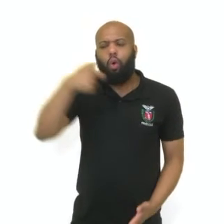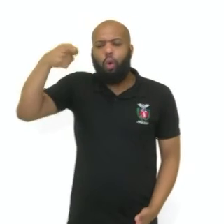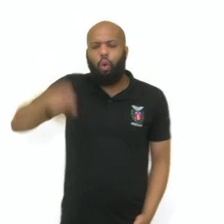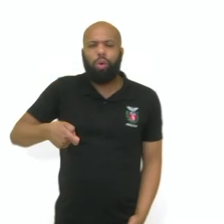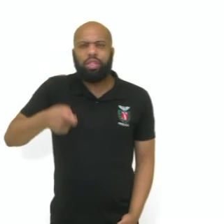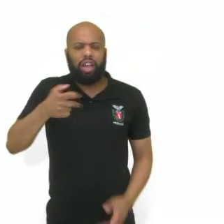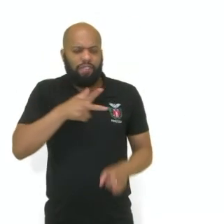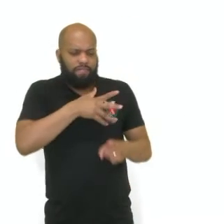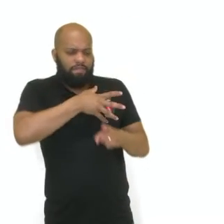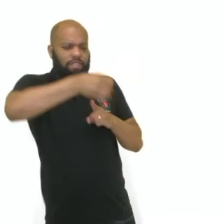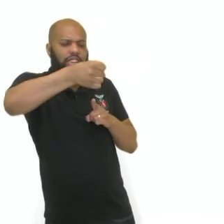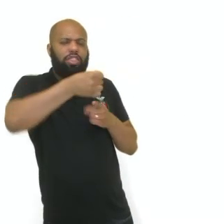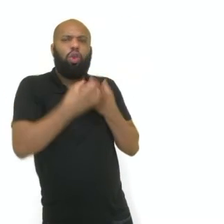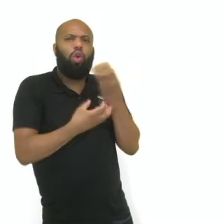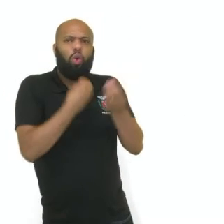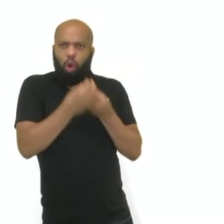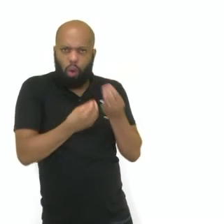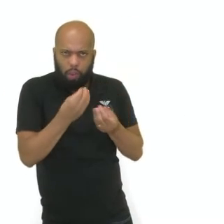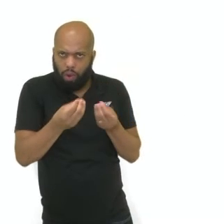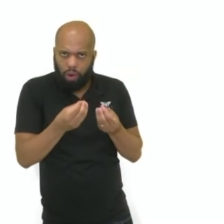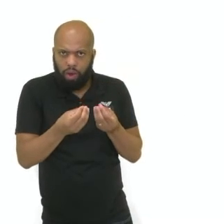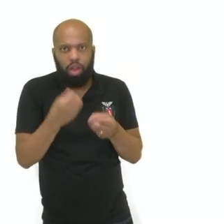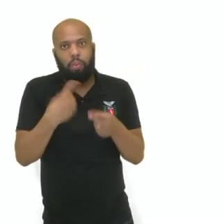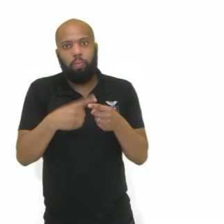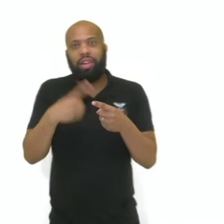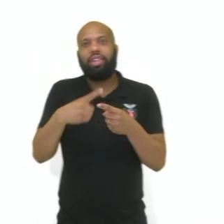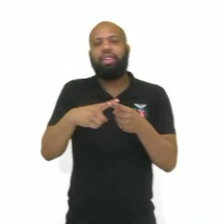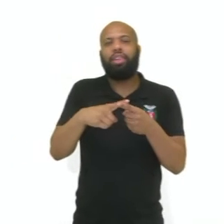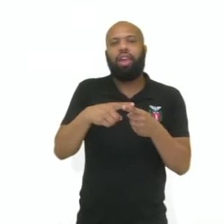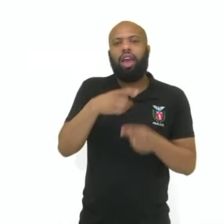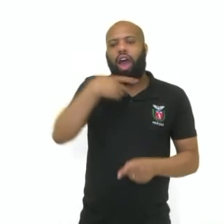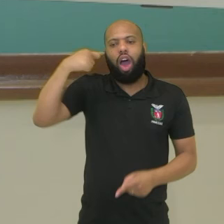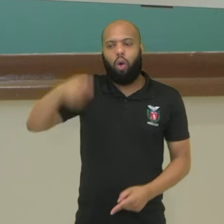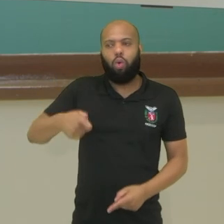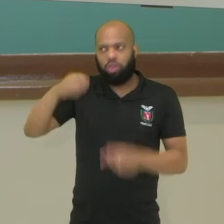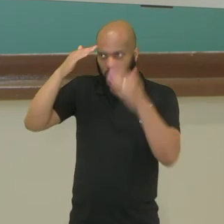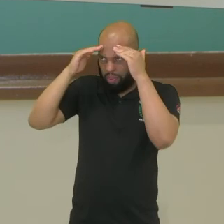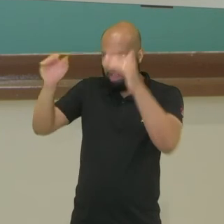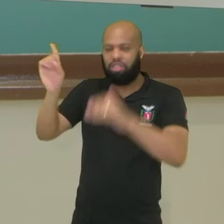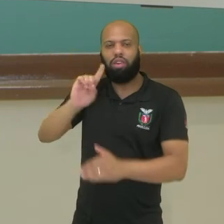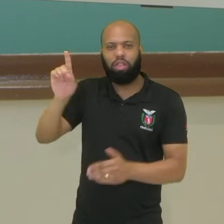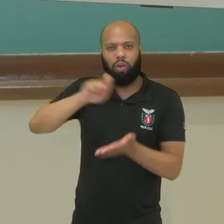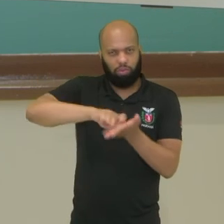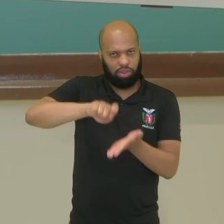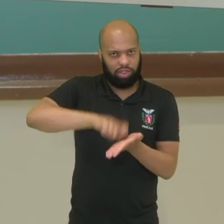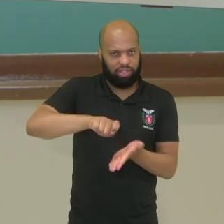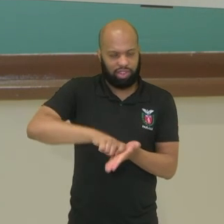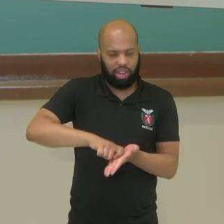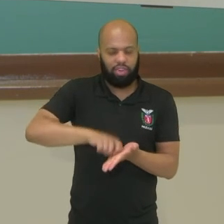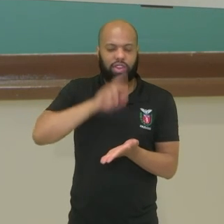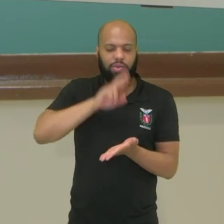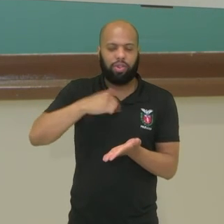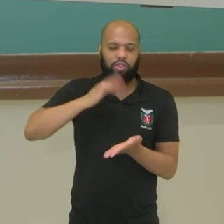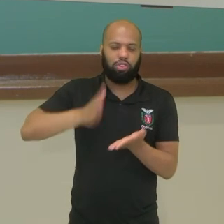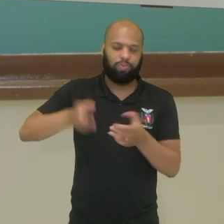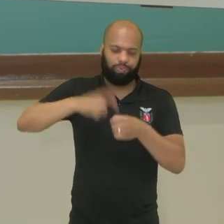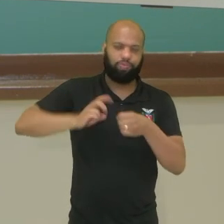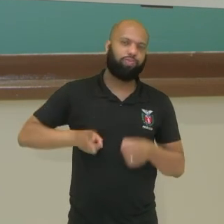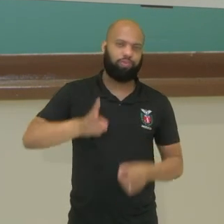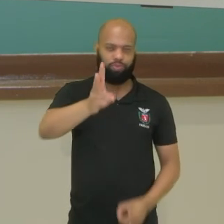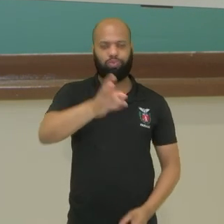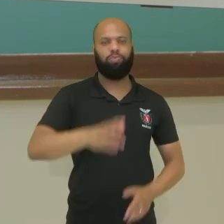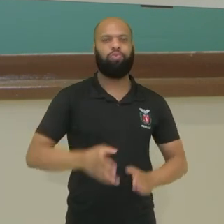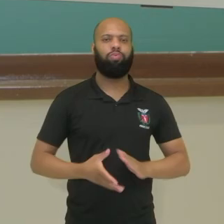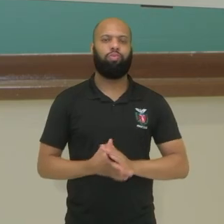os russos desrespeitarem as imposições do bloqueio continental. Escreva aí a sua resposta e a gente já faz a correção.